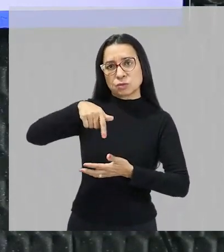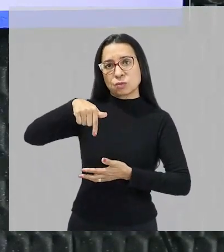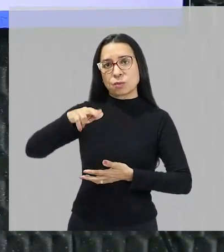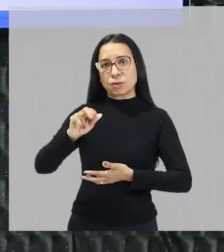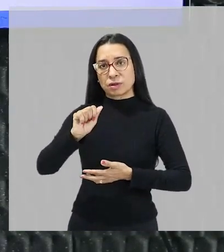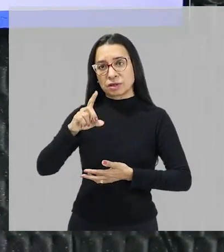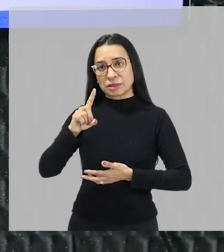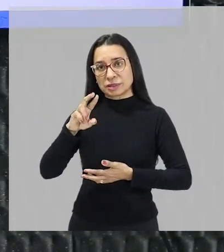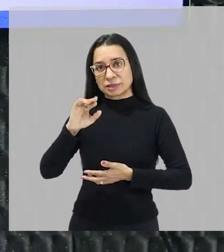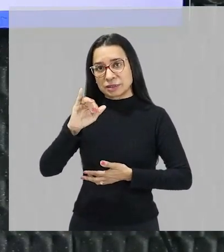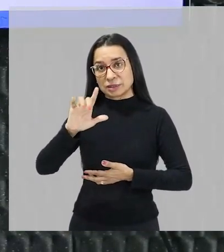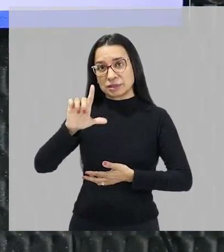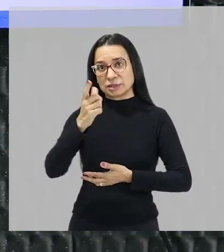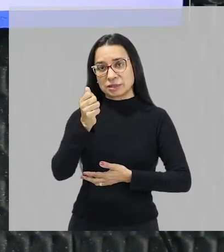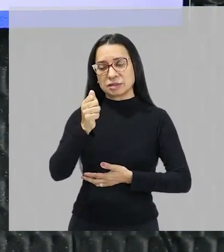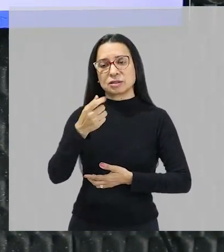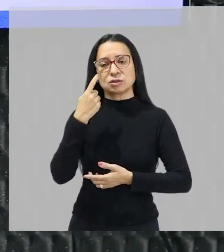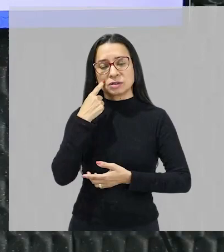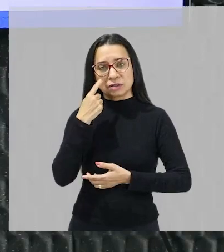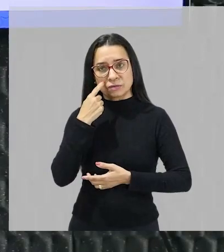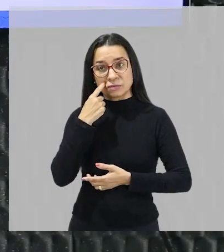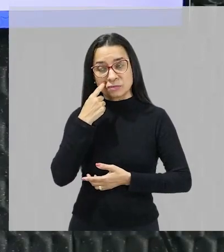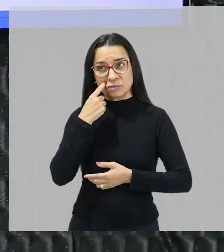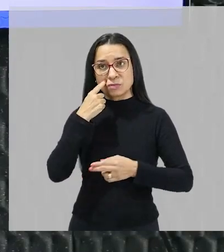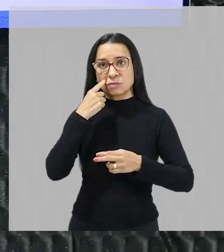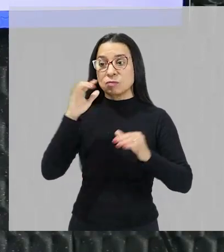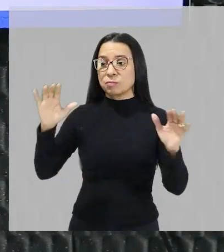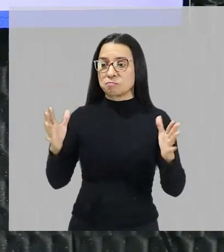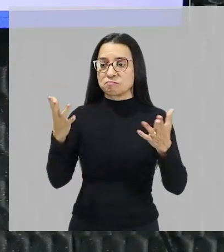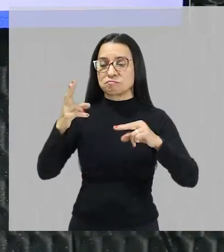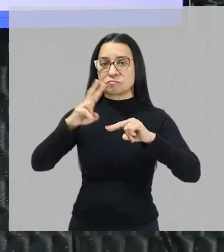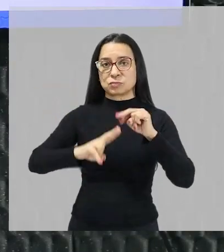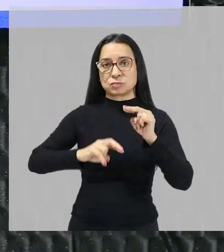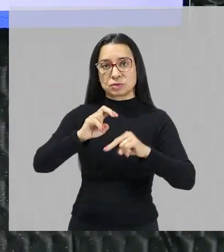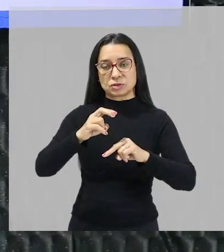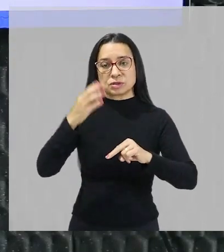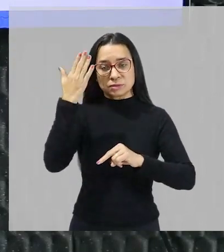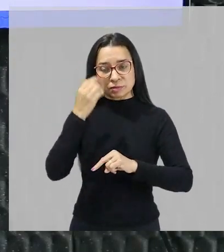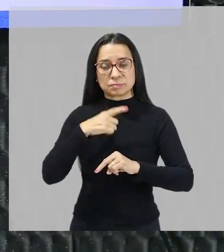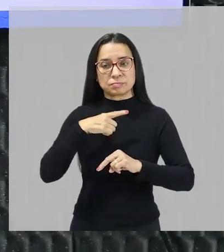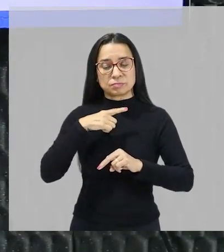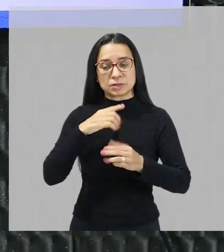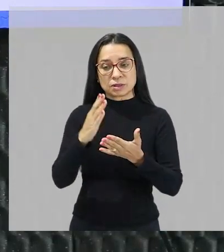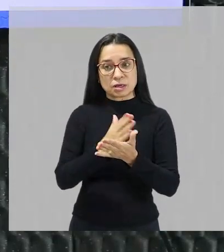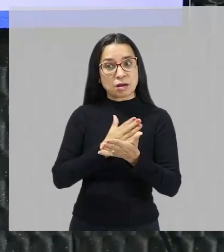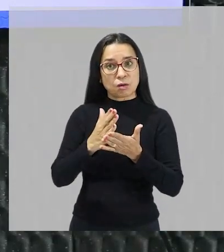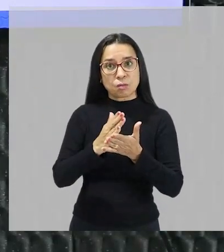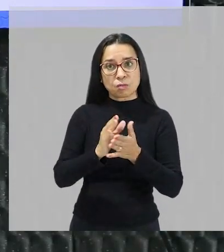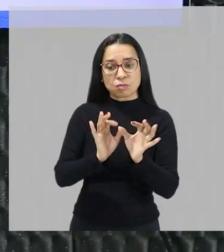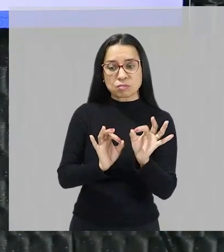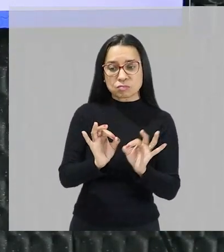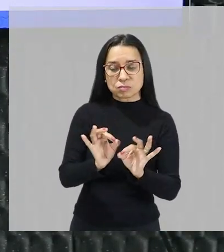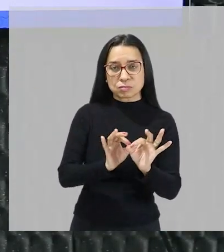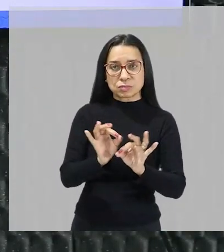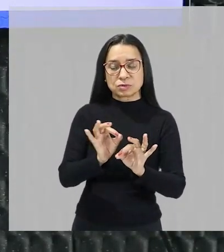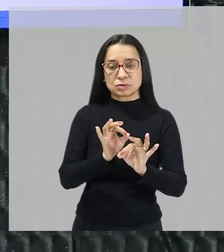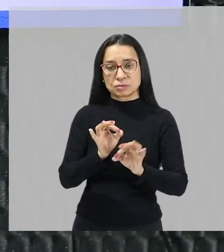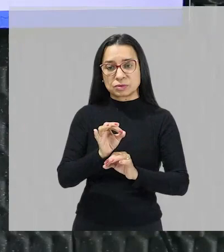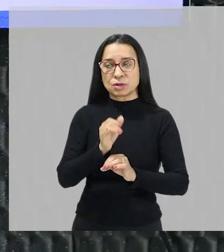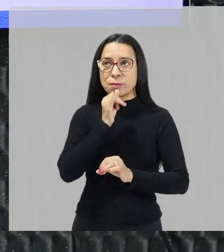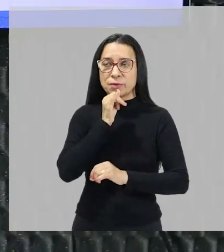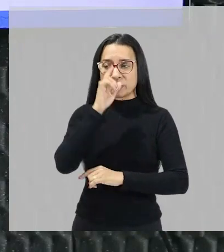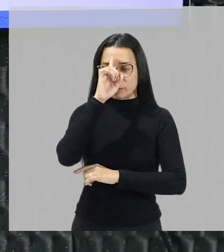já viu, provavelmente, uma quadrilha junina, sabe que existe ali alguns passos que são comandados, né? Então, por